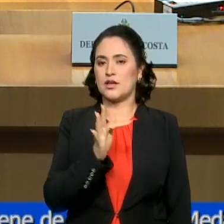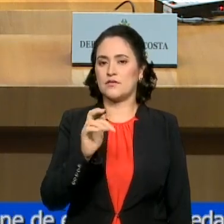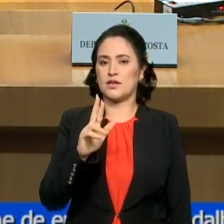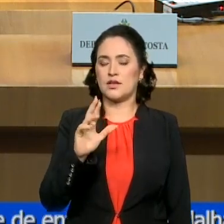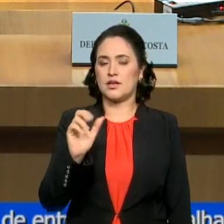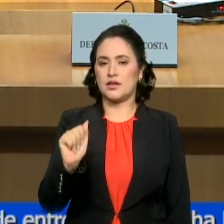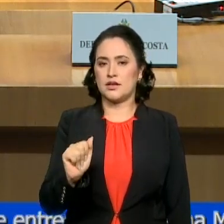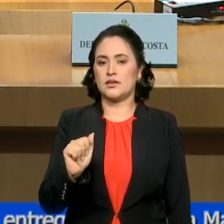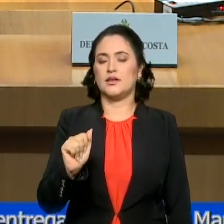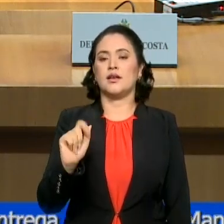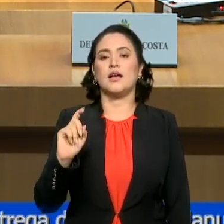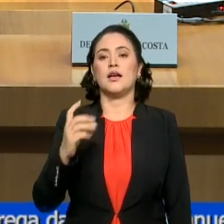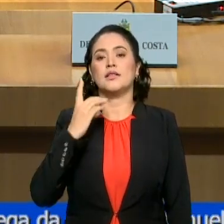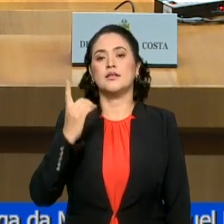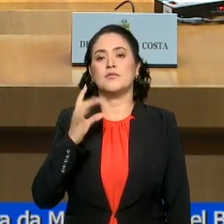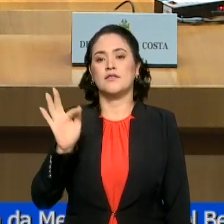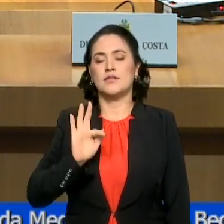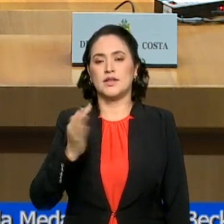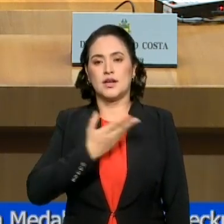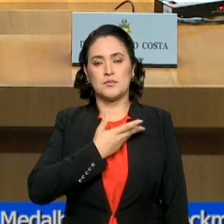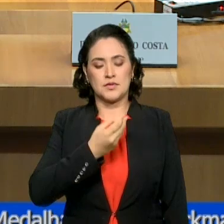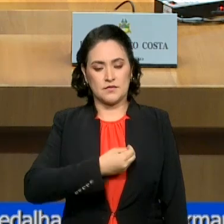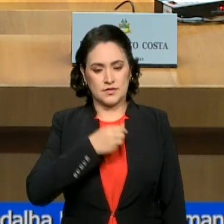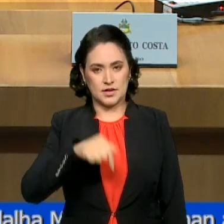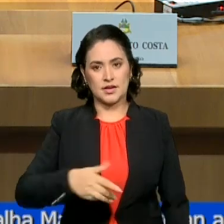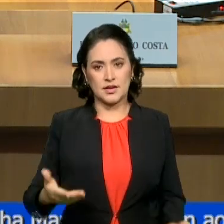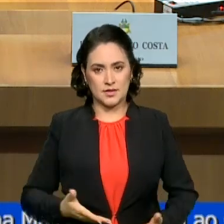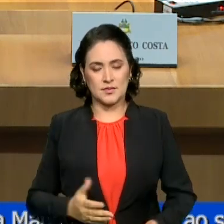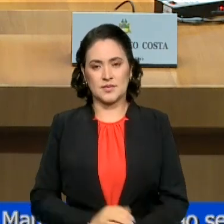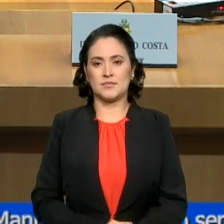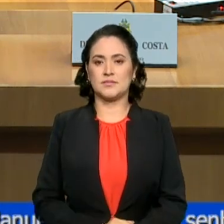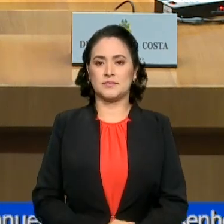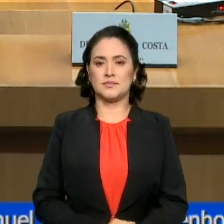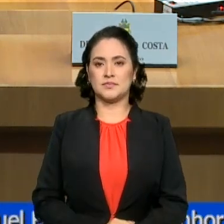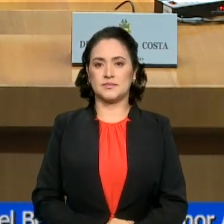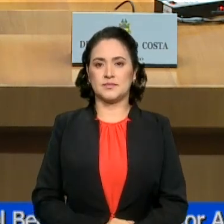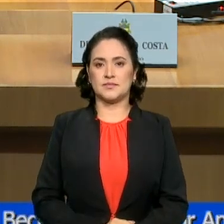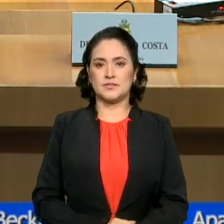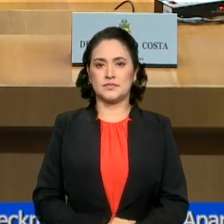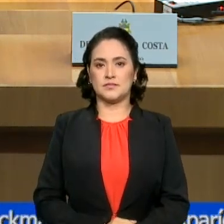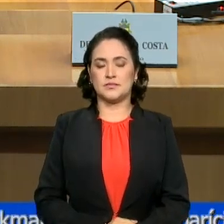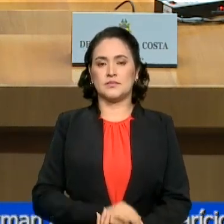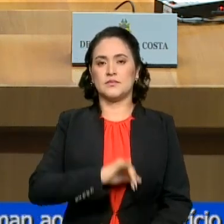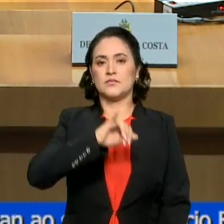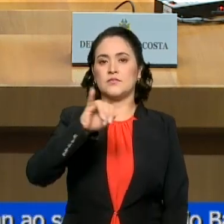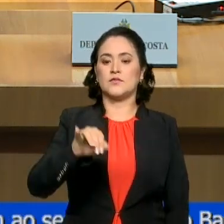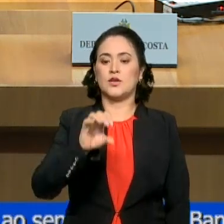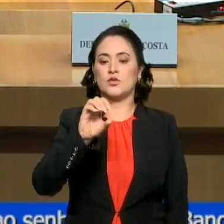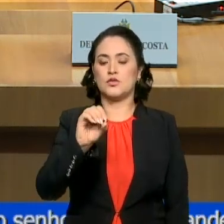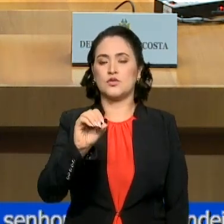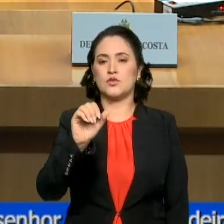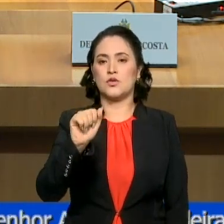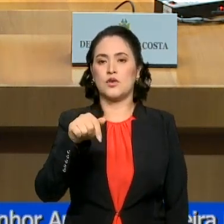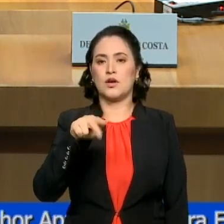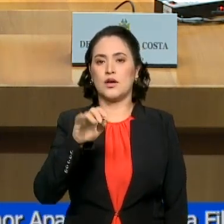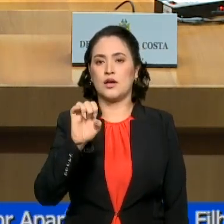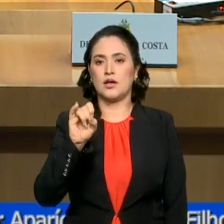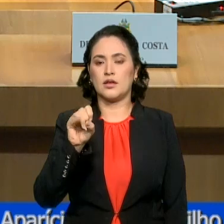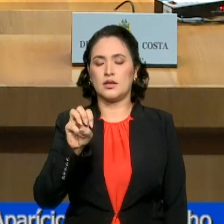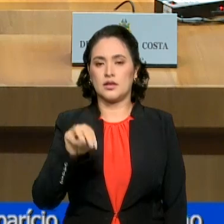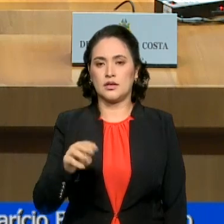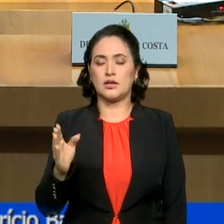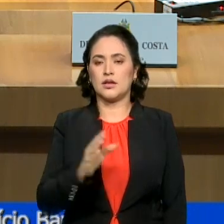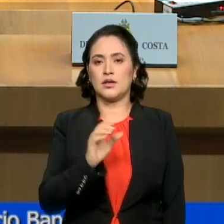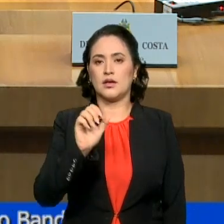nosso amigo, que também está aqui conosco. O nosso querido Joaquim Aik, o ex-deputado estadual, que está